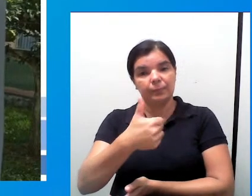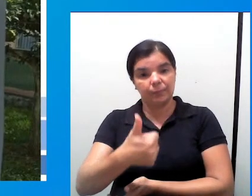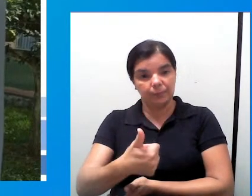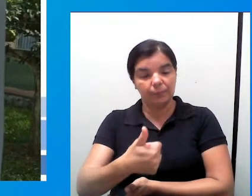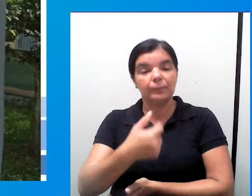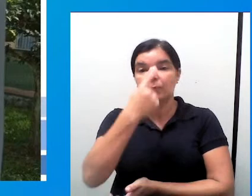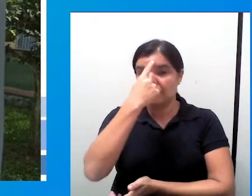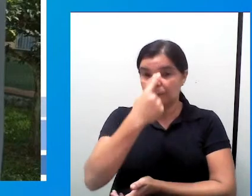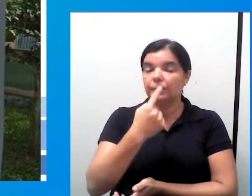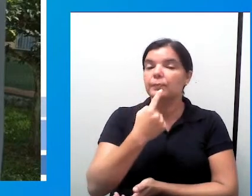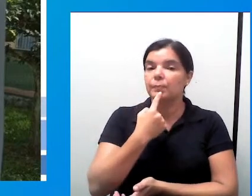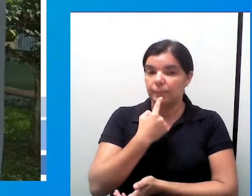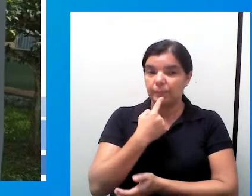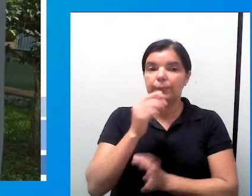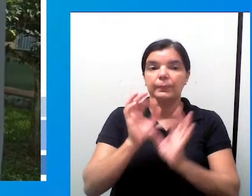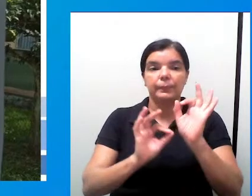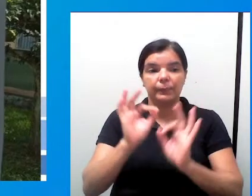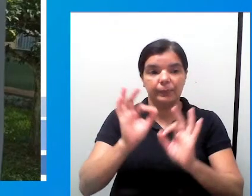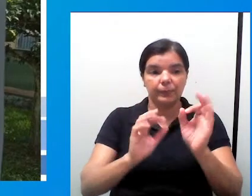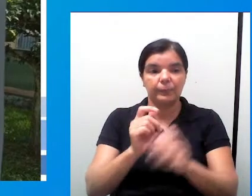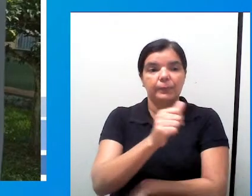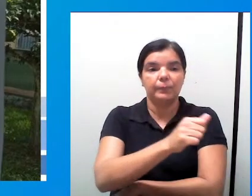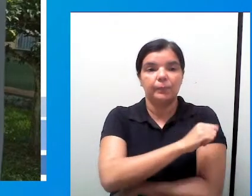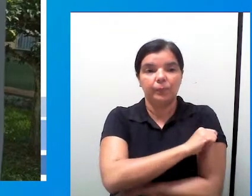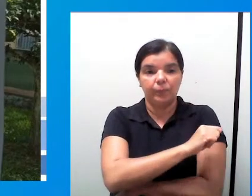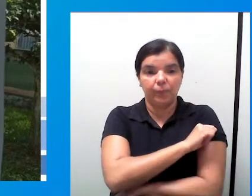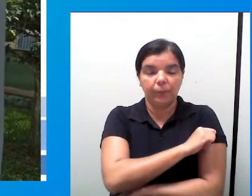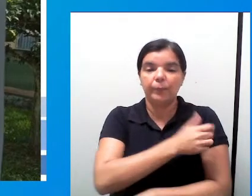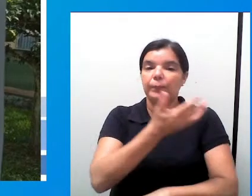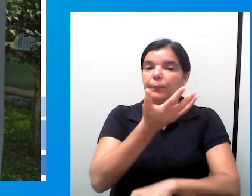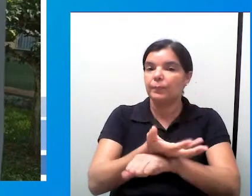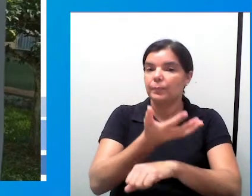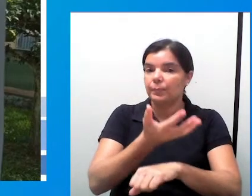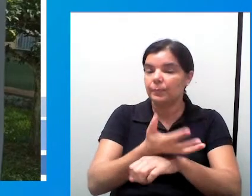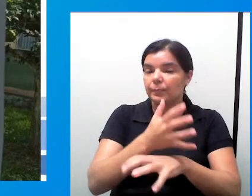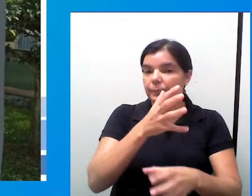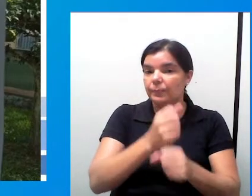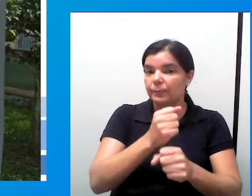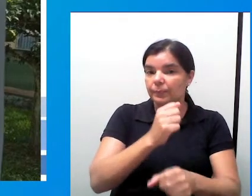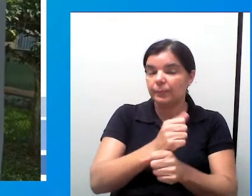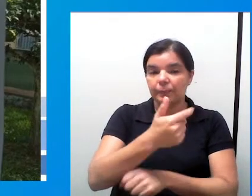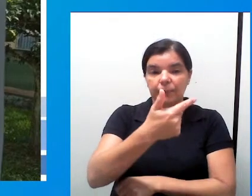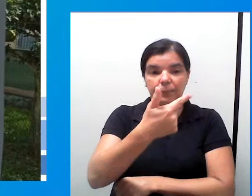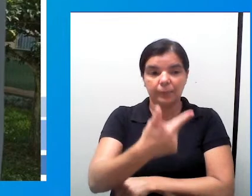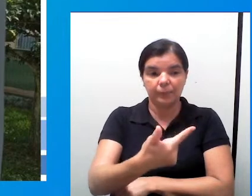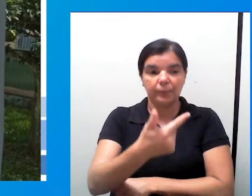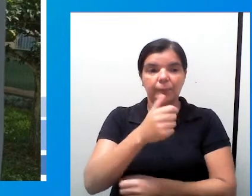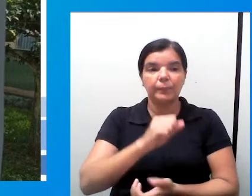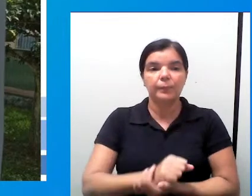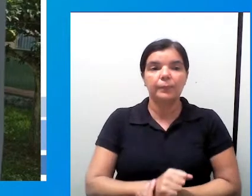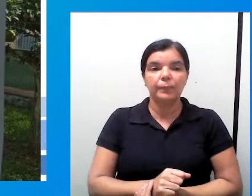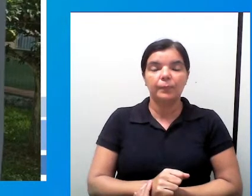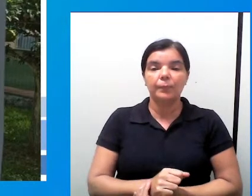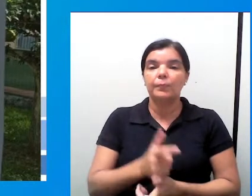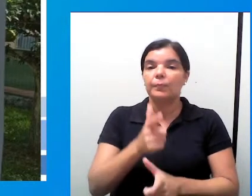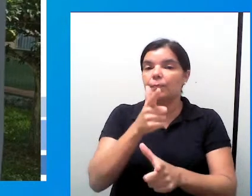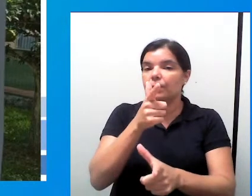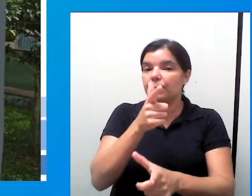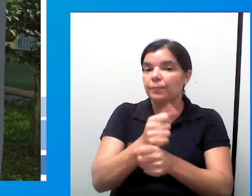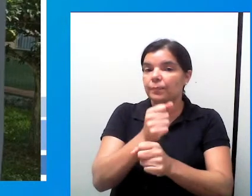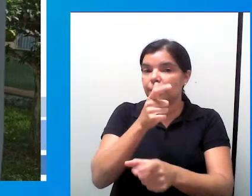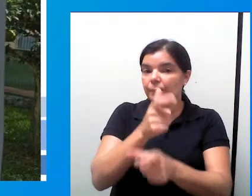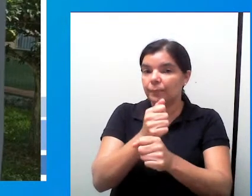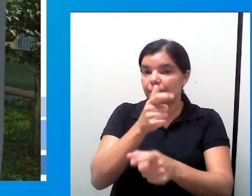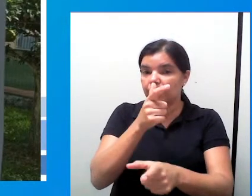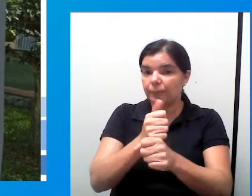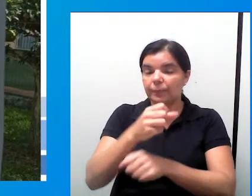figurinhas produzidas pelos alunos na disciplina de cálculo 2, se eu bem me lembro, e de lógica matemática. Então, eles tinham que